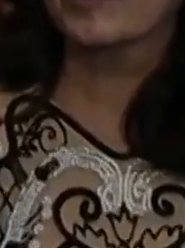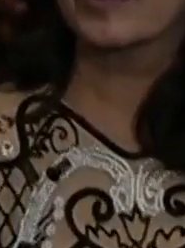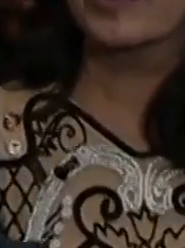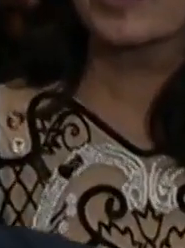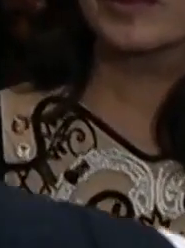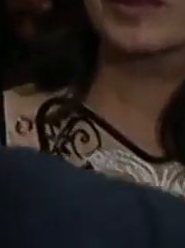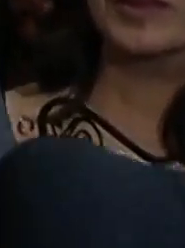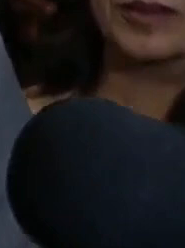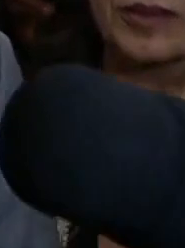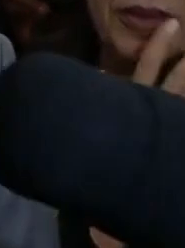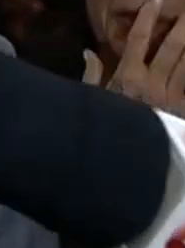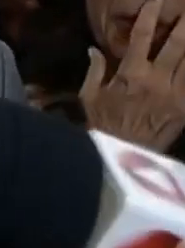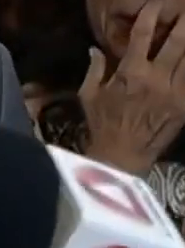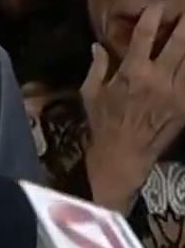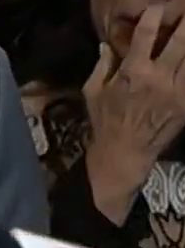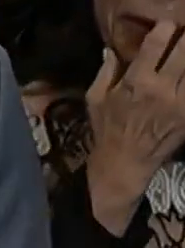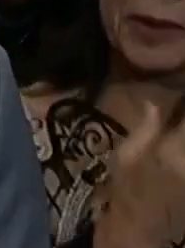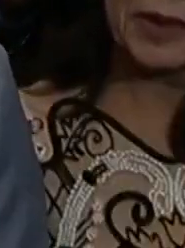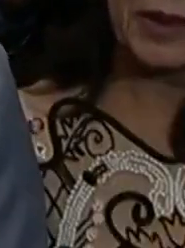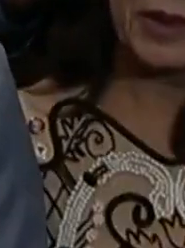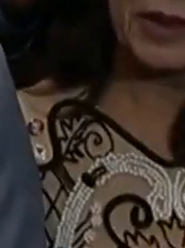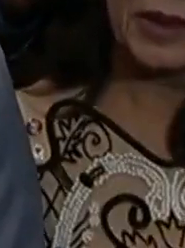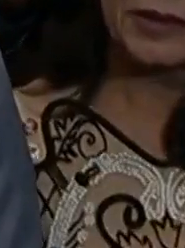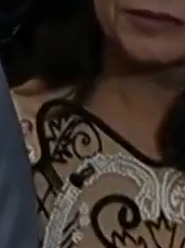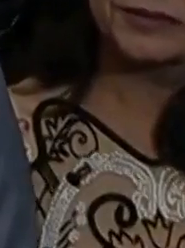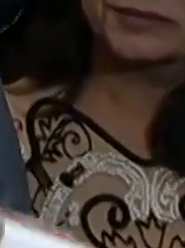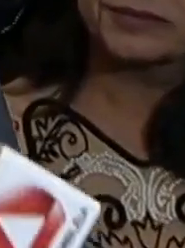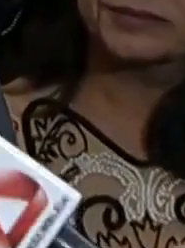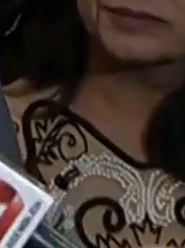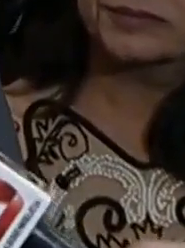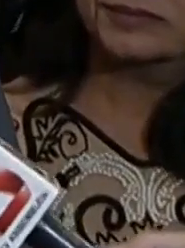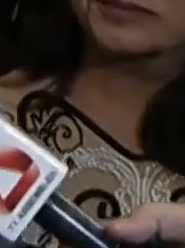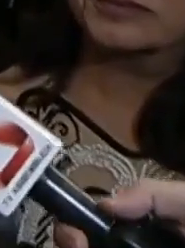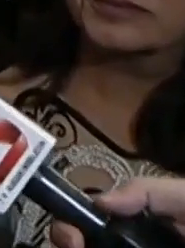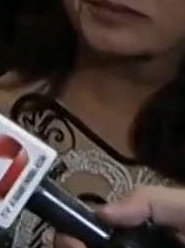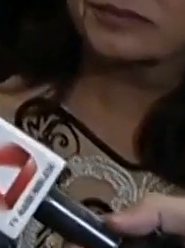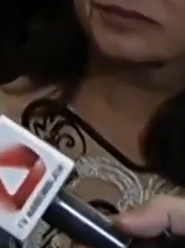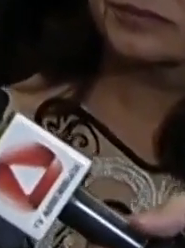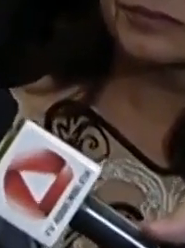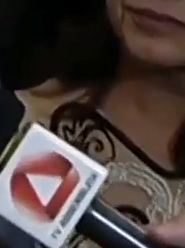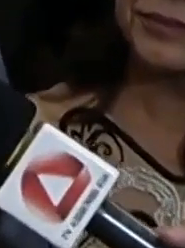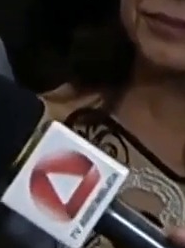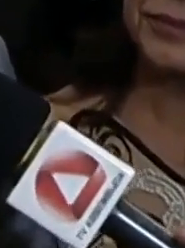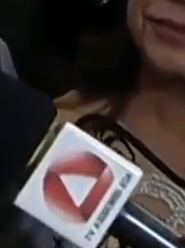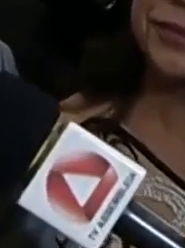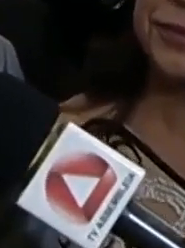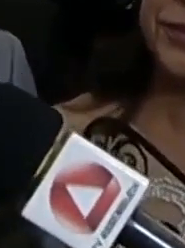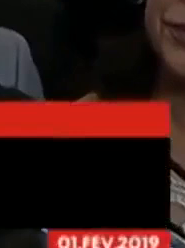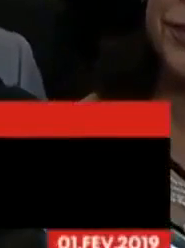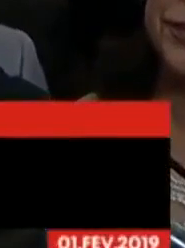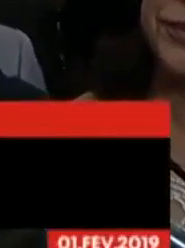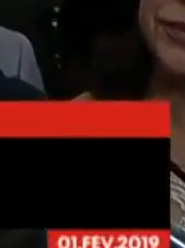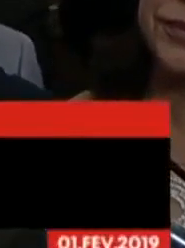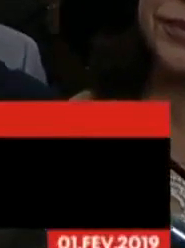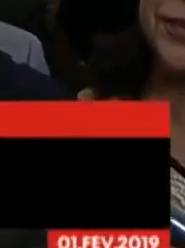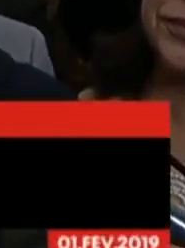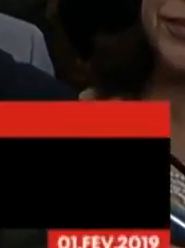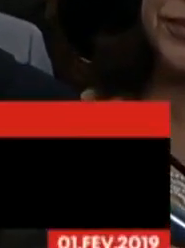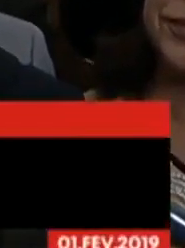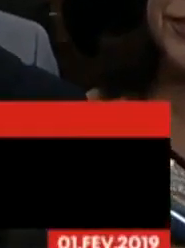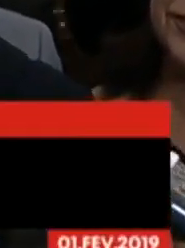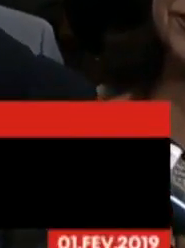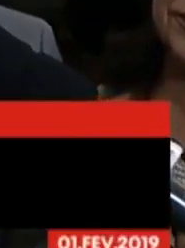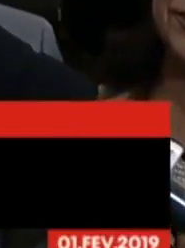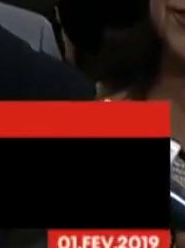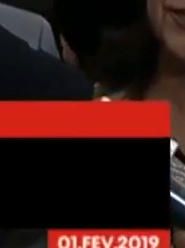sendo trabalhados e que devem ser apresentados aí nesses primeiros dias da legislatura? Bom, nós estamos já mandando a reforma